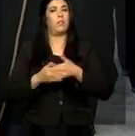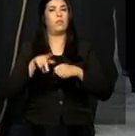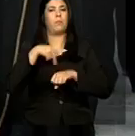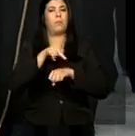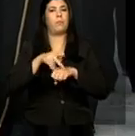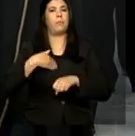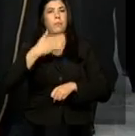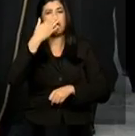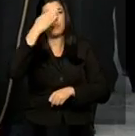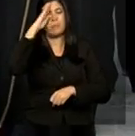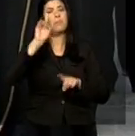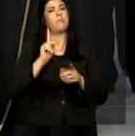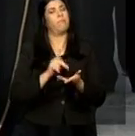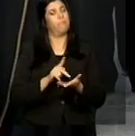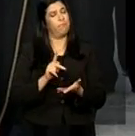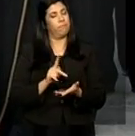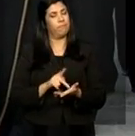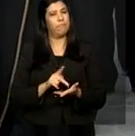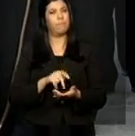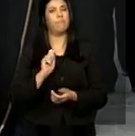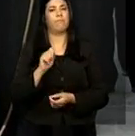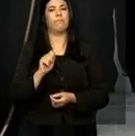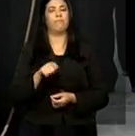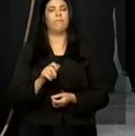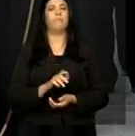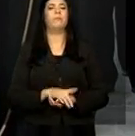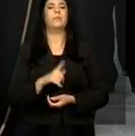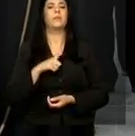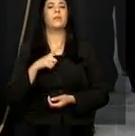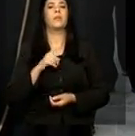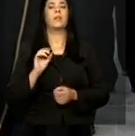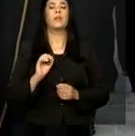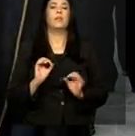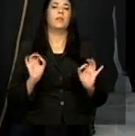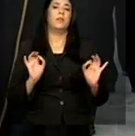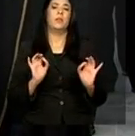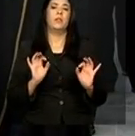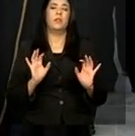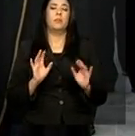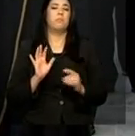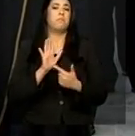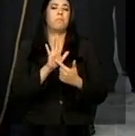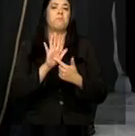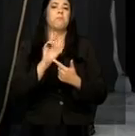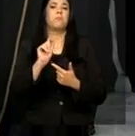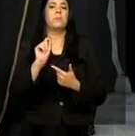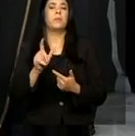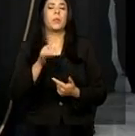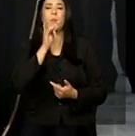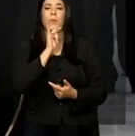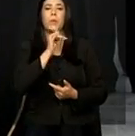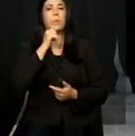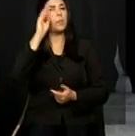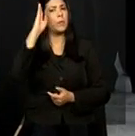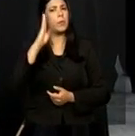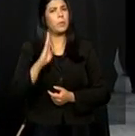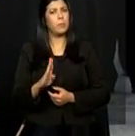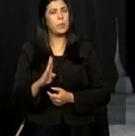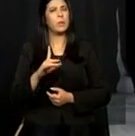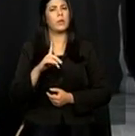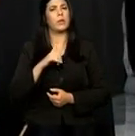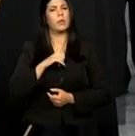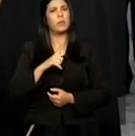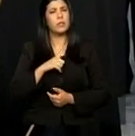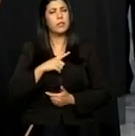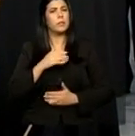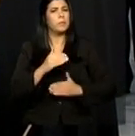né? Sim. Acaba que um ator como o Brasil, que vai significativamente se